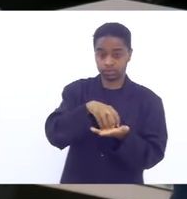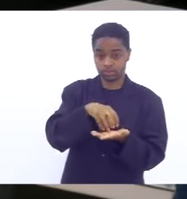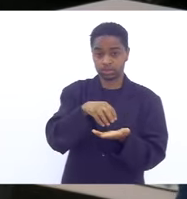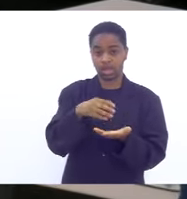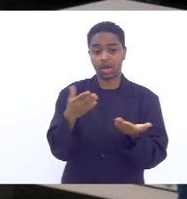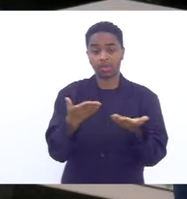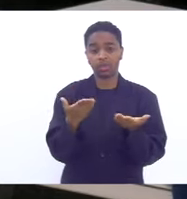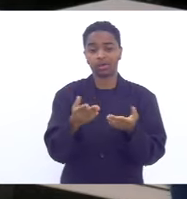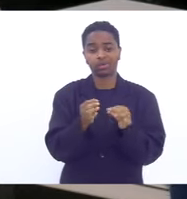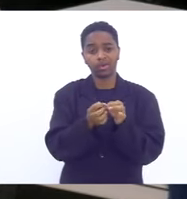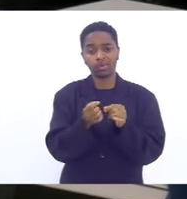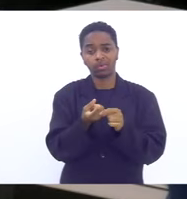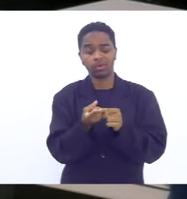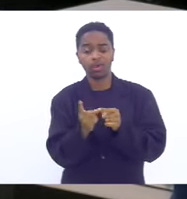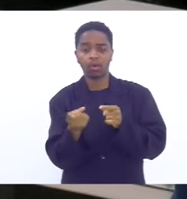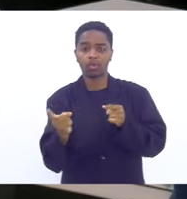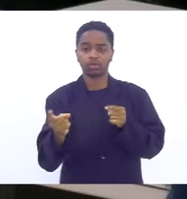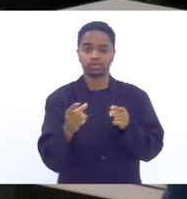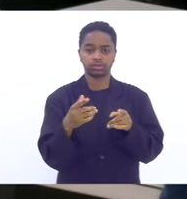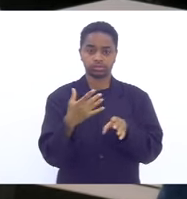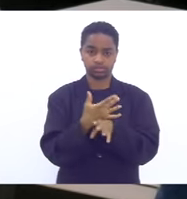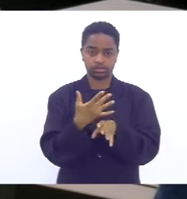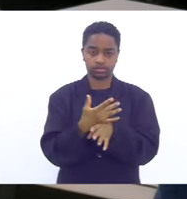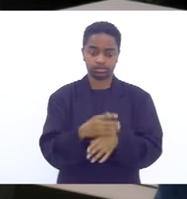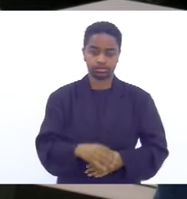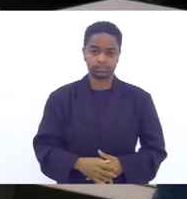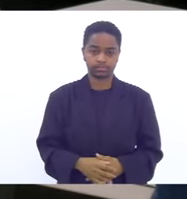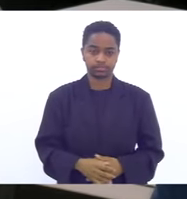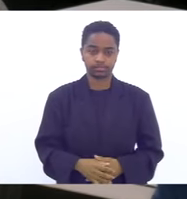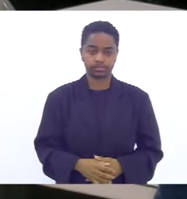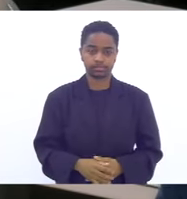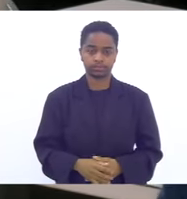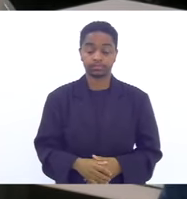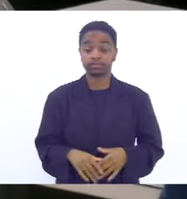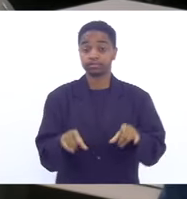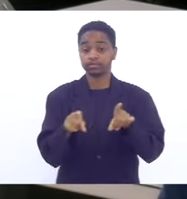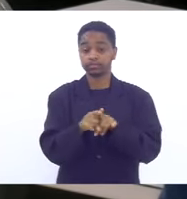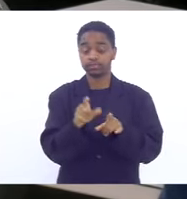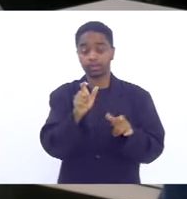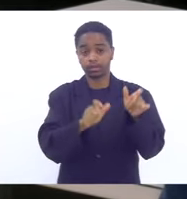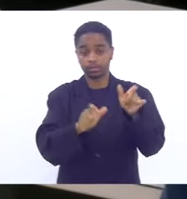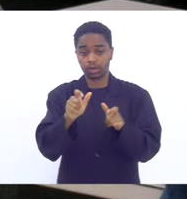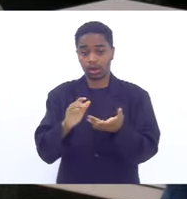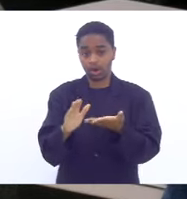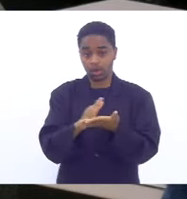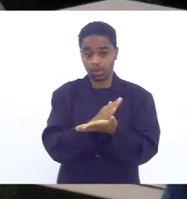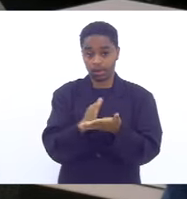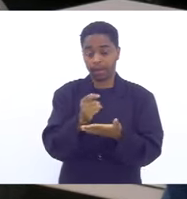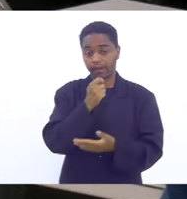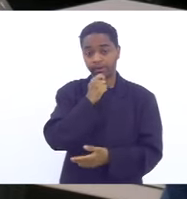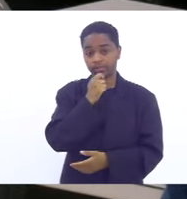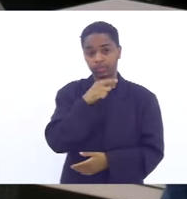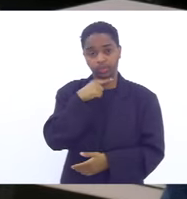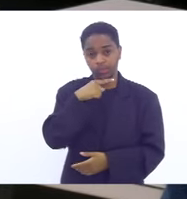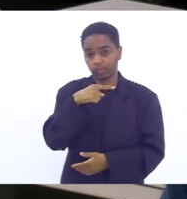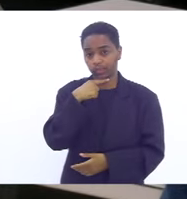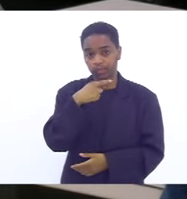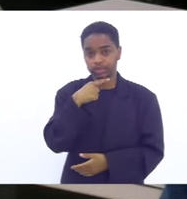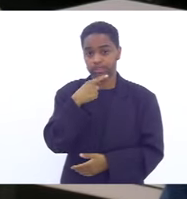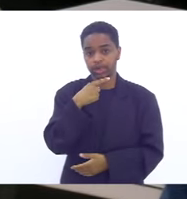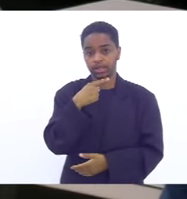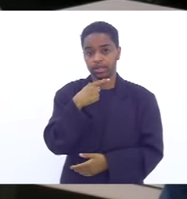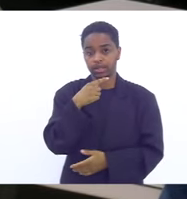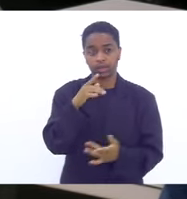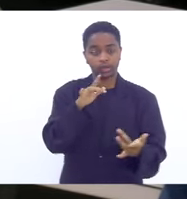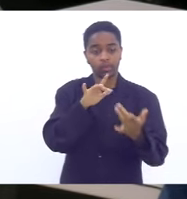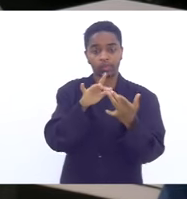praticamente um quilômetro e meio de distância da cidade. E muitas pessoas ainda não estão tendo esse acesso digital, como eles